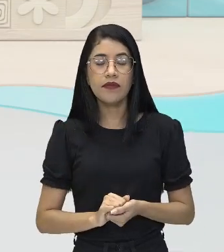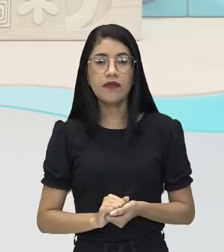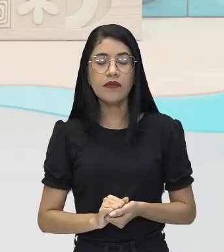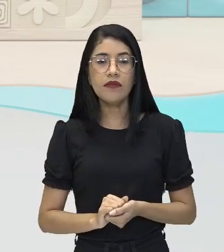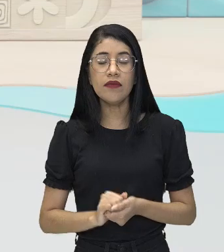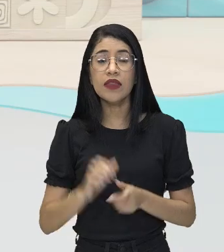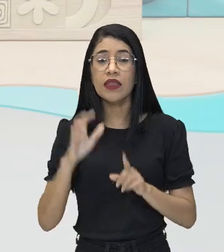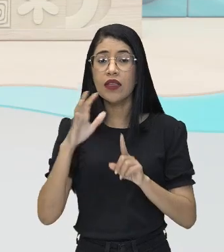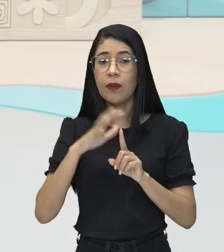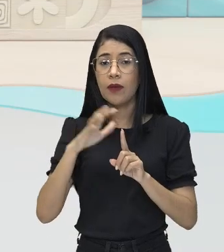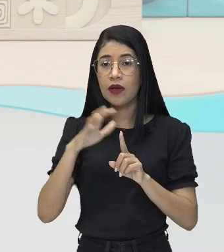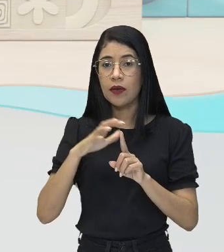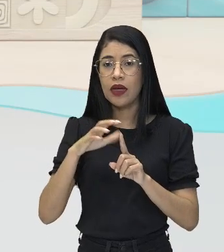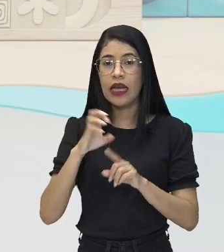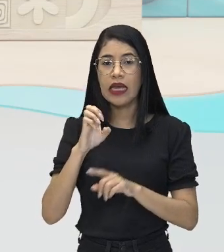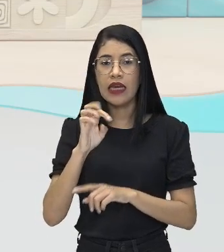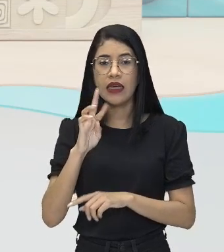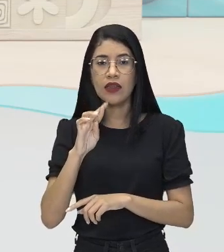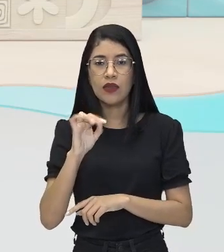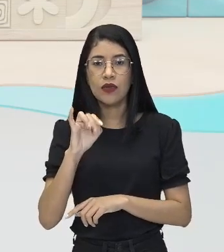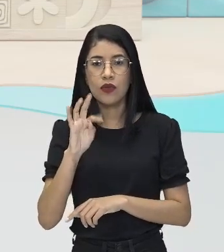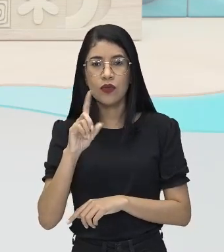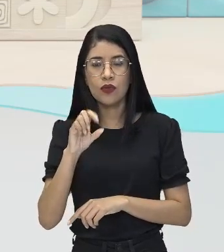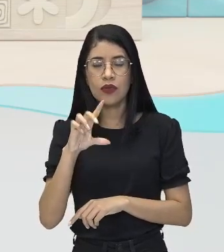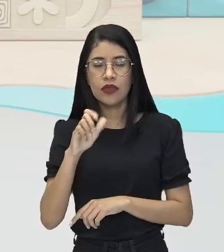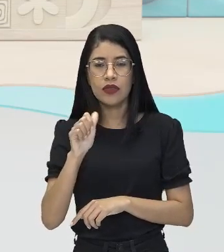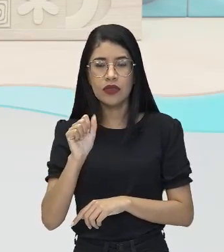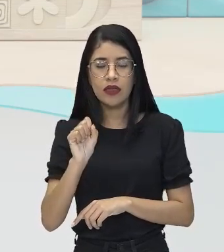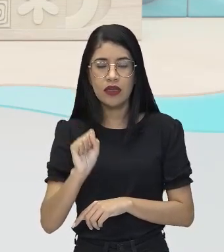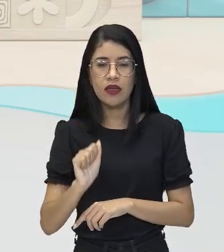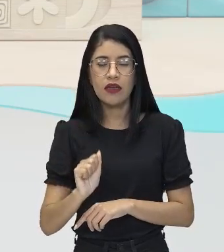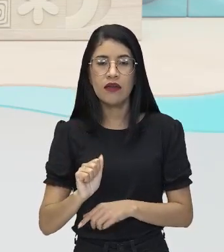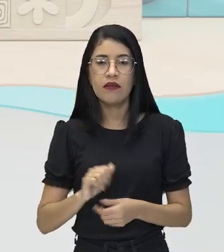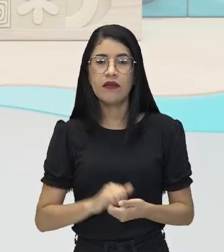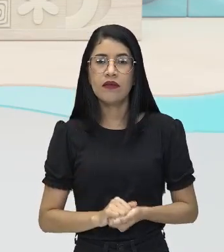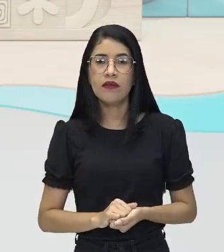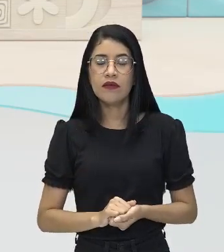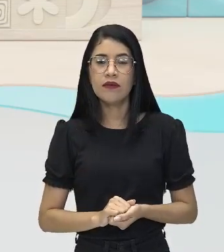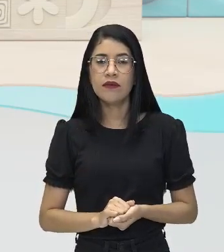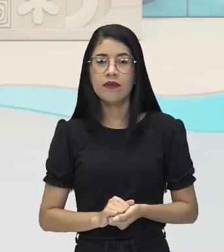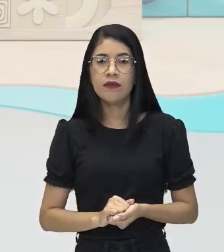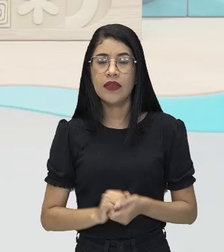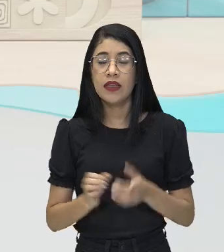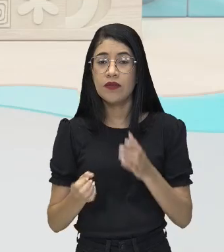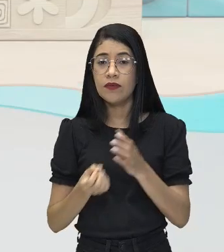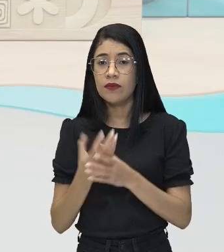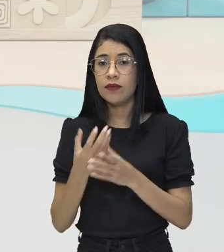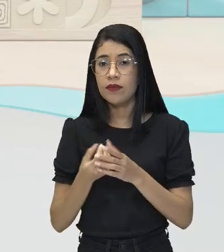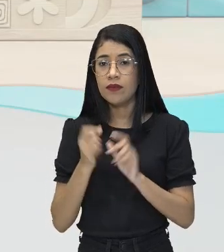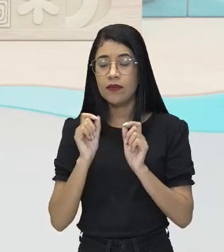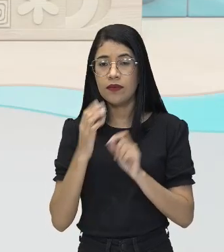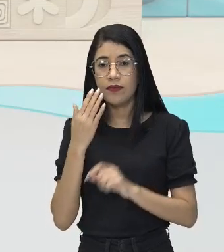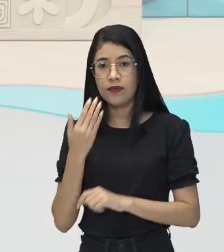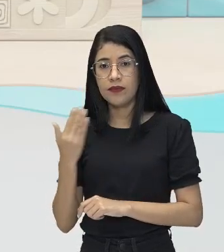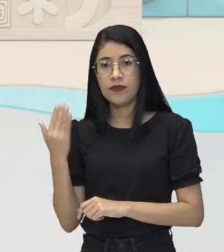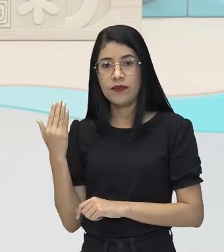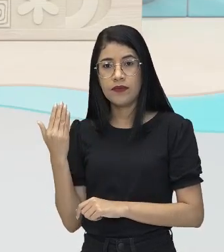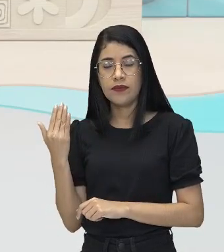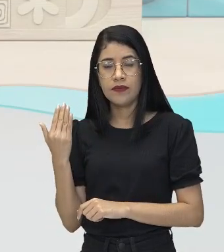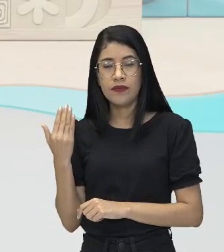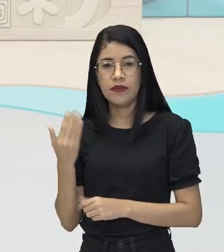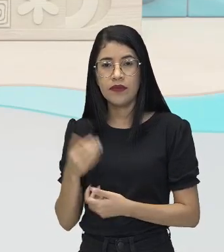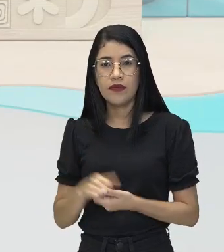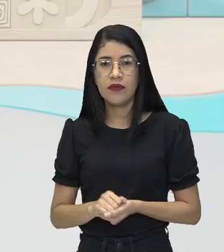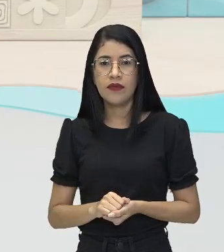uma influência etrusca e criaram, sabe o quê? Vou mostrar aqui para vocês. Está vendo aqui?